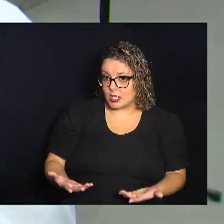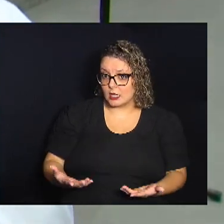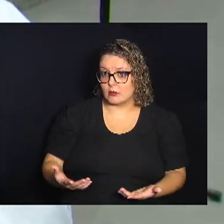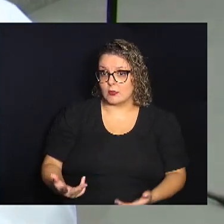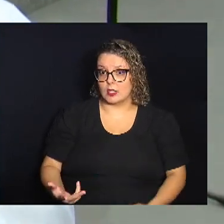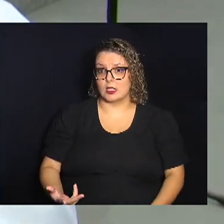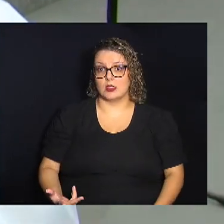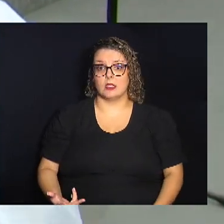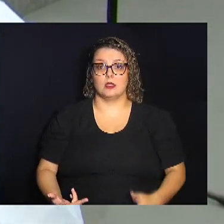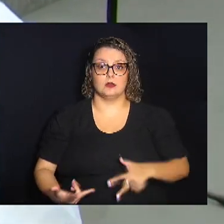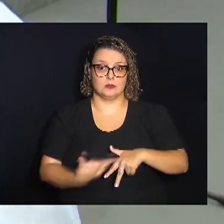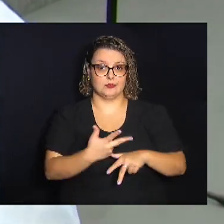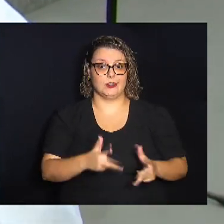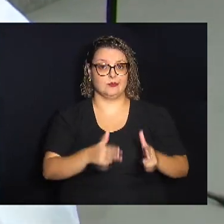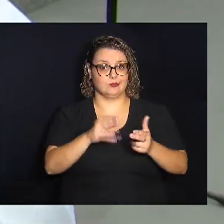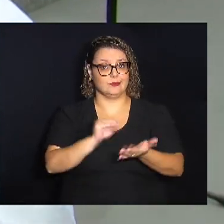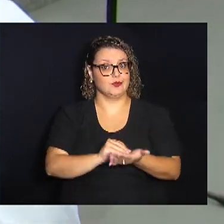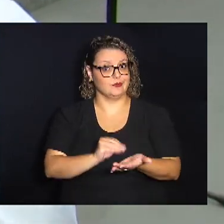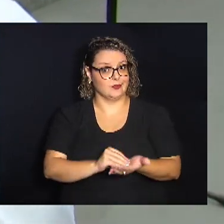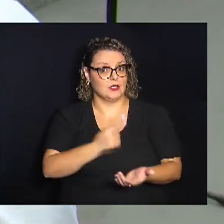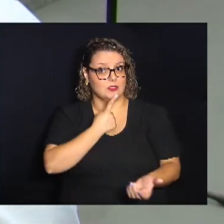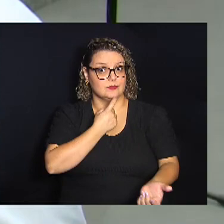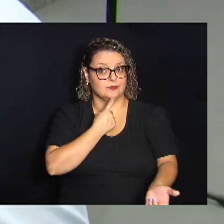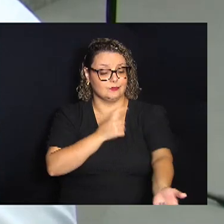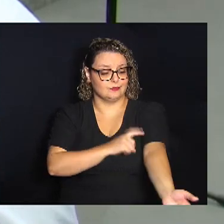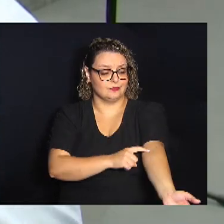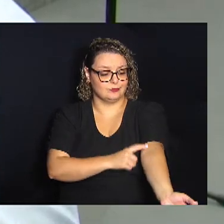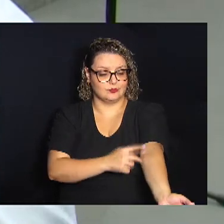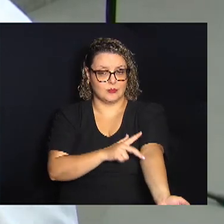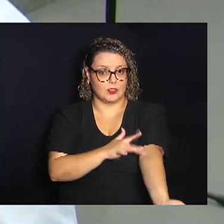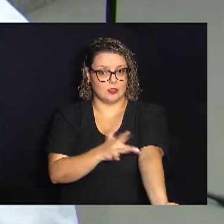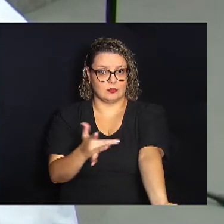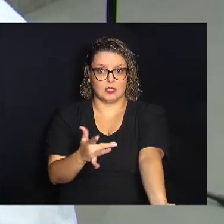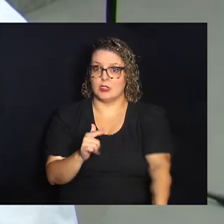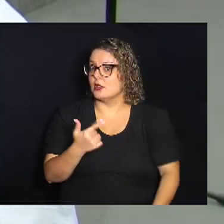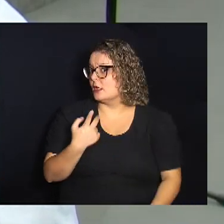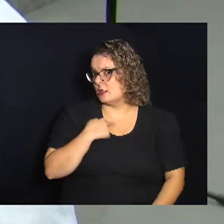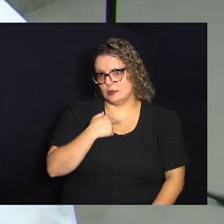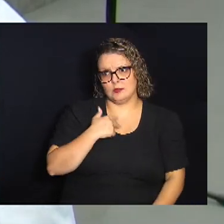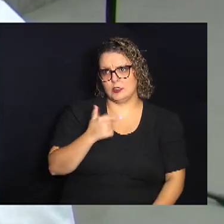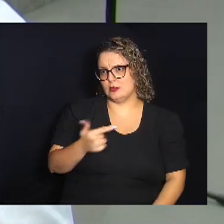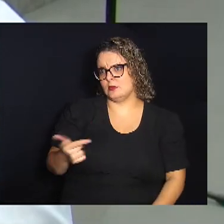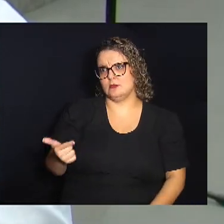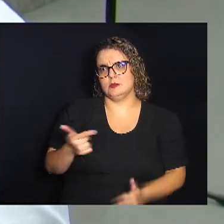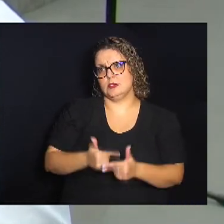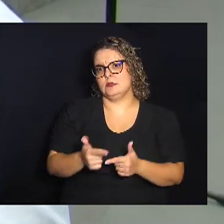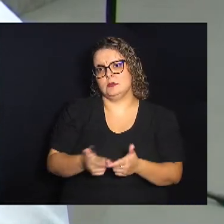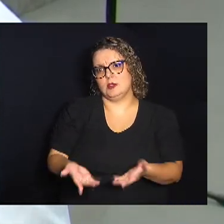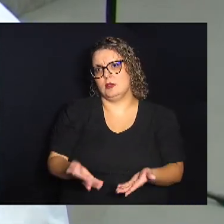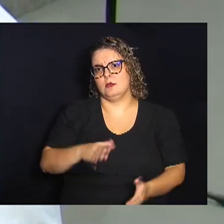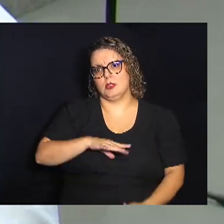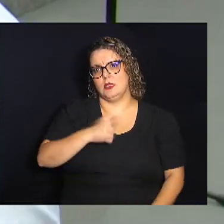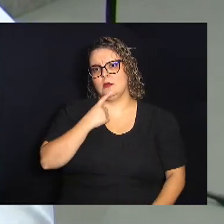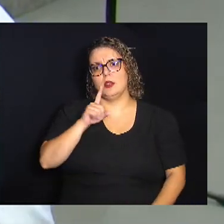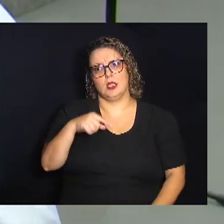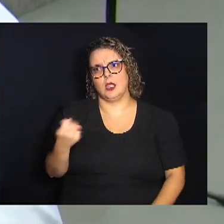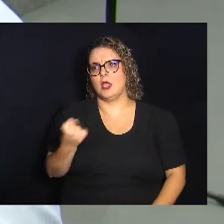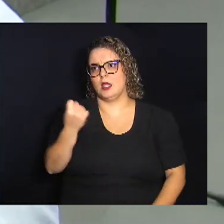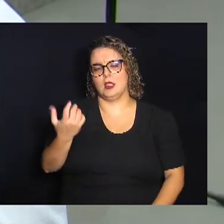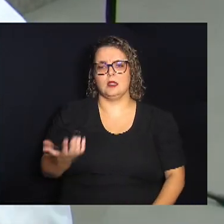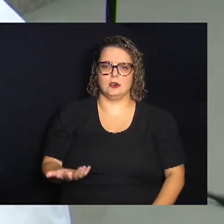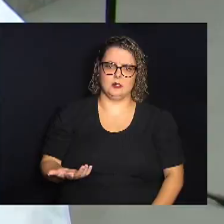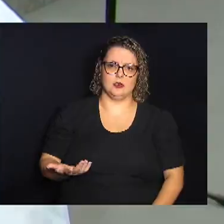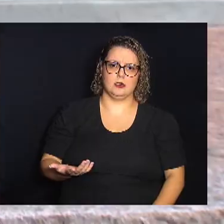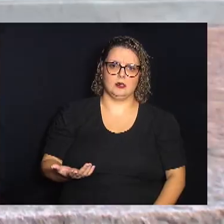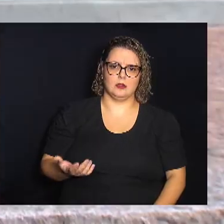cirurgias suspensas por falta de sangue. E nós não podemos ter esses problemas em Campinas, né? É muito grave para deixar que